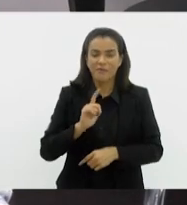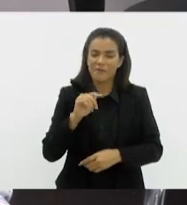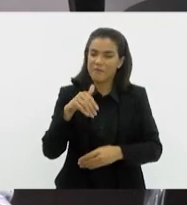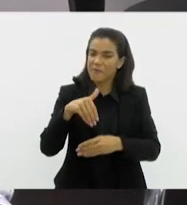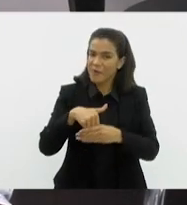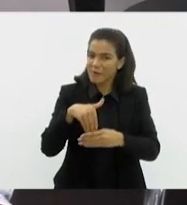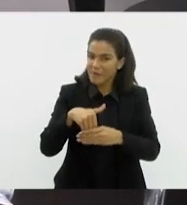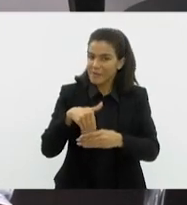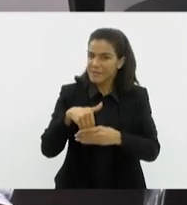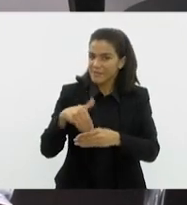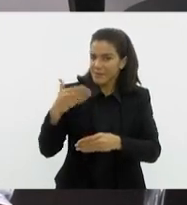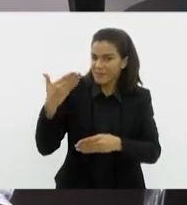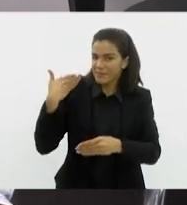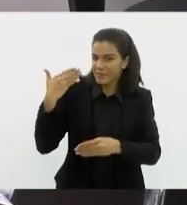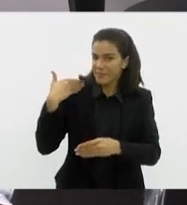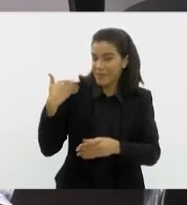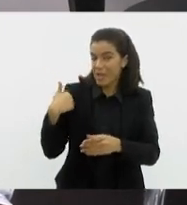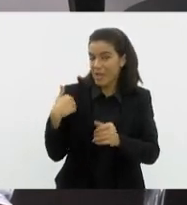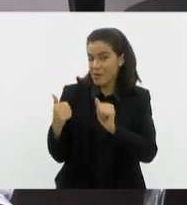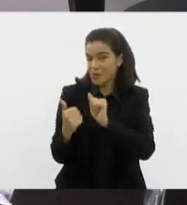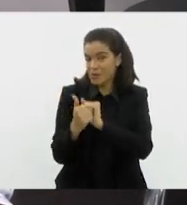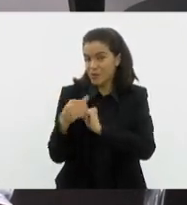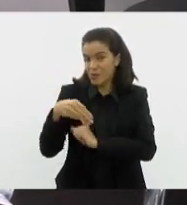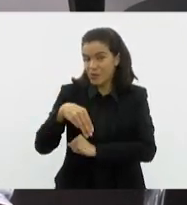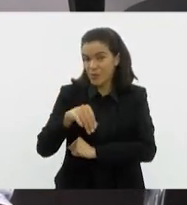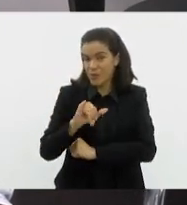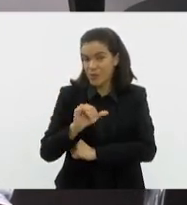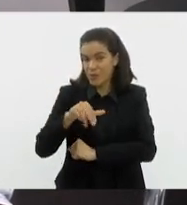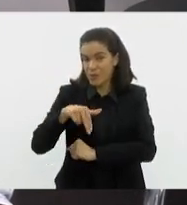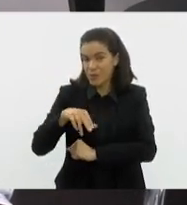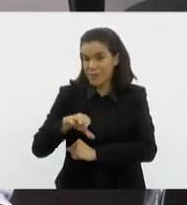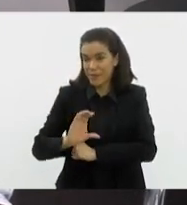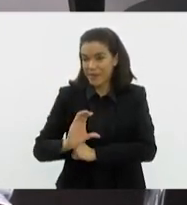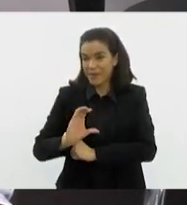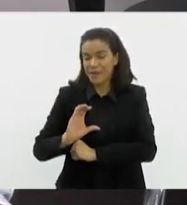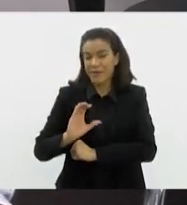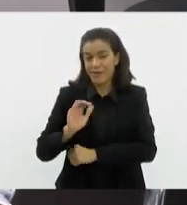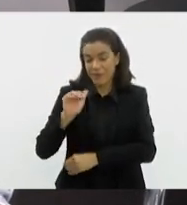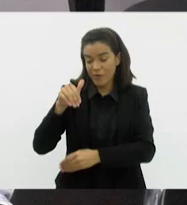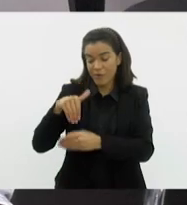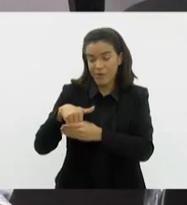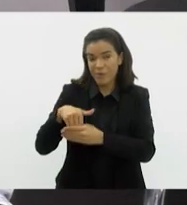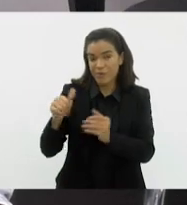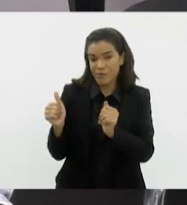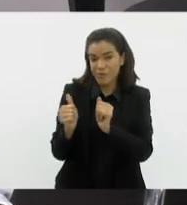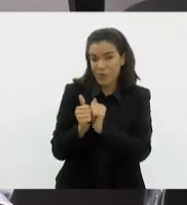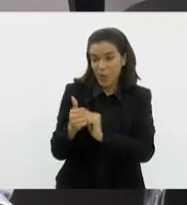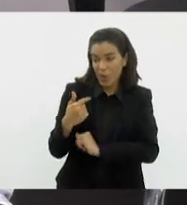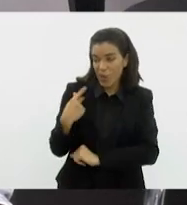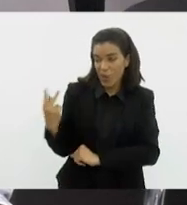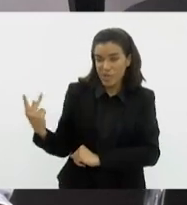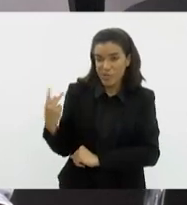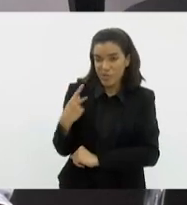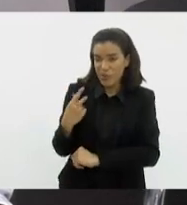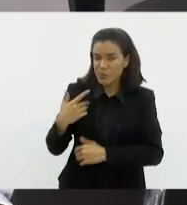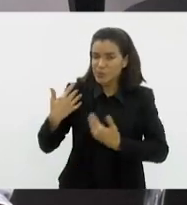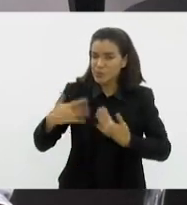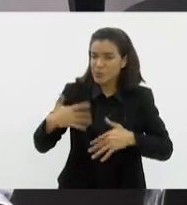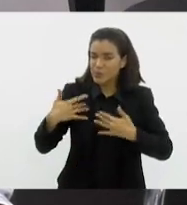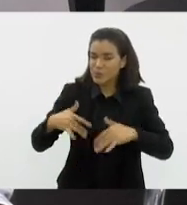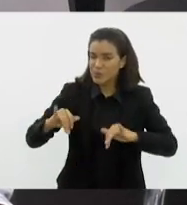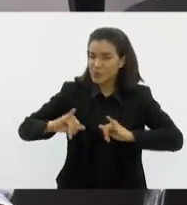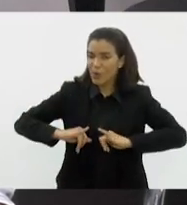votação que eu e o deputado Carlos Menck votamos juntos e fomos duramente criticados como a